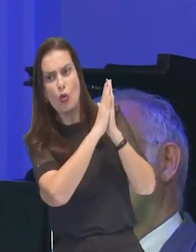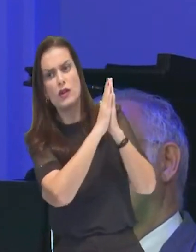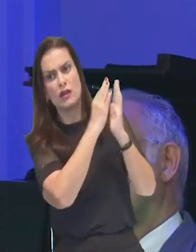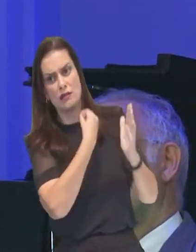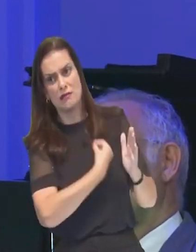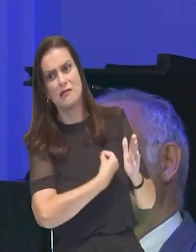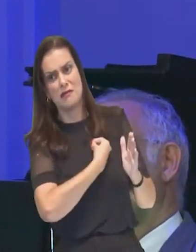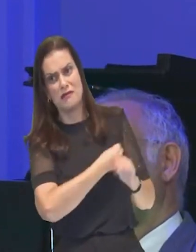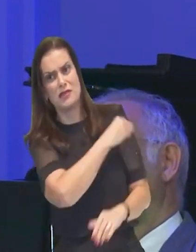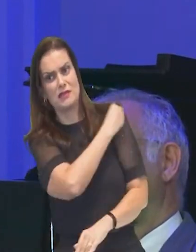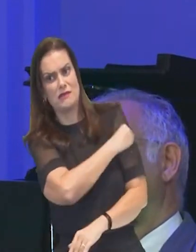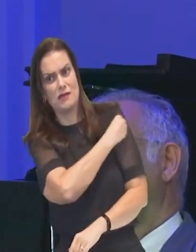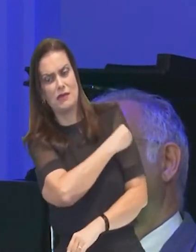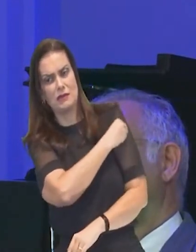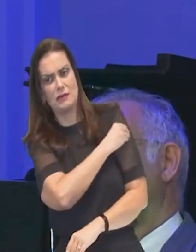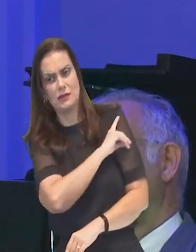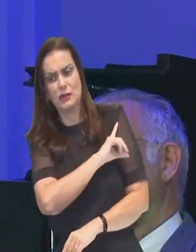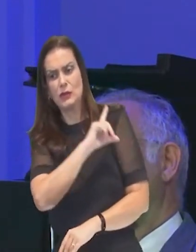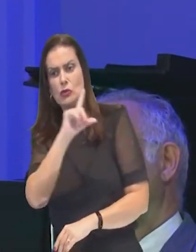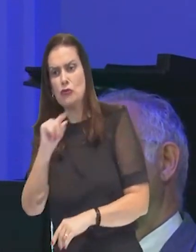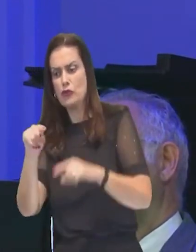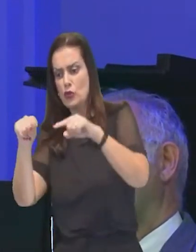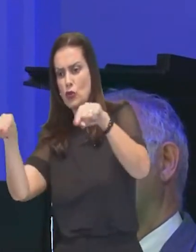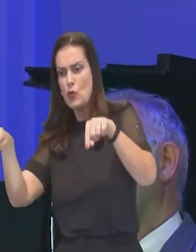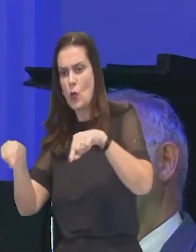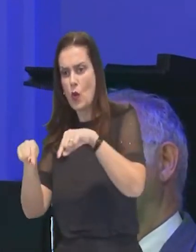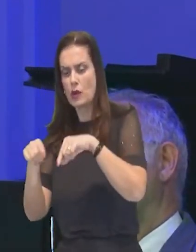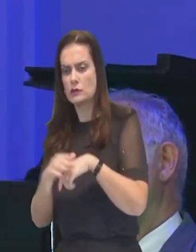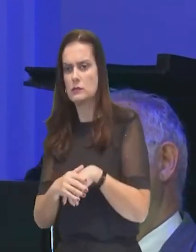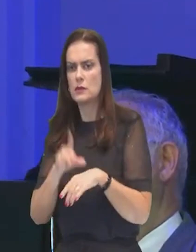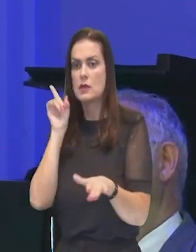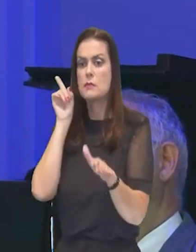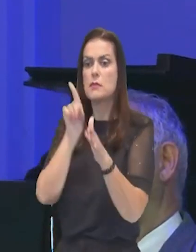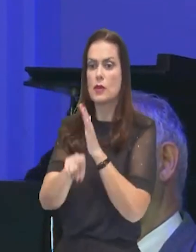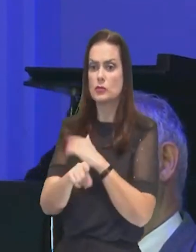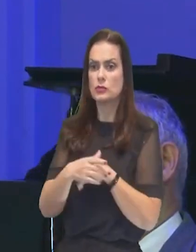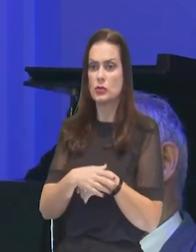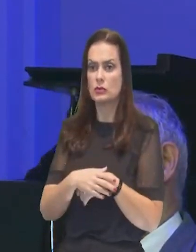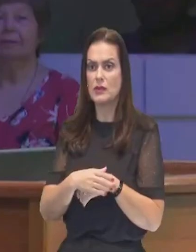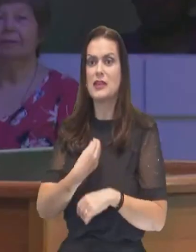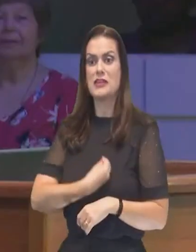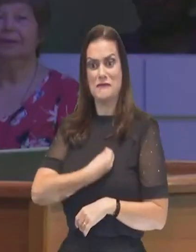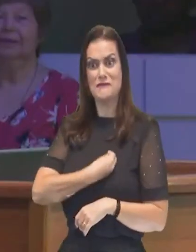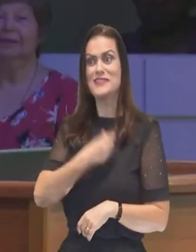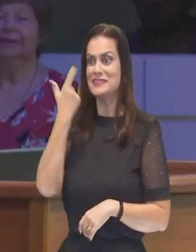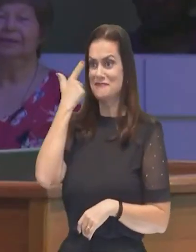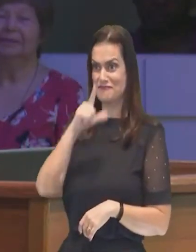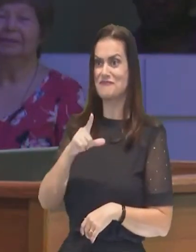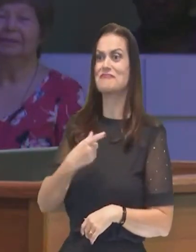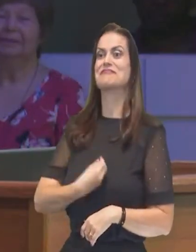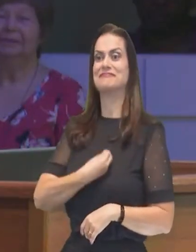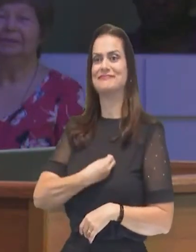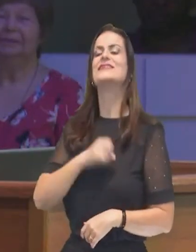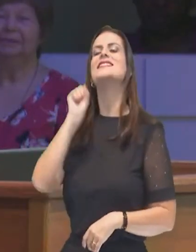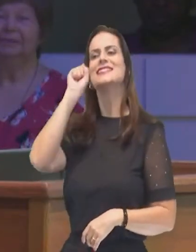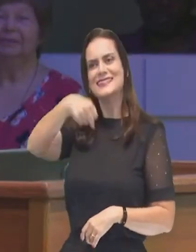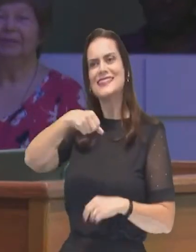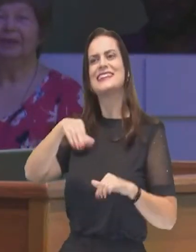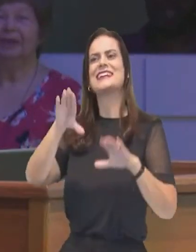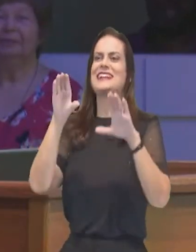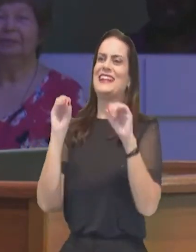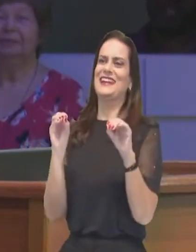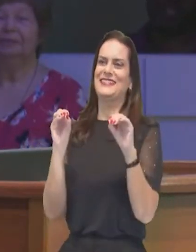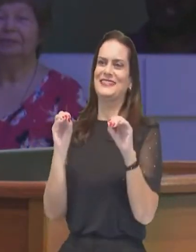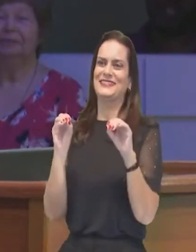ali, e fui para o quarto. E vocês vão perguntar se eu sobrevivi? Claro, eu estou aqui,